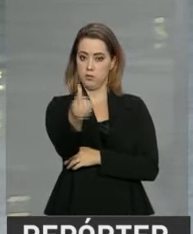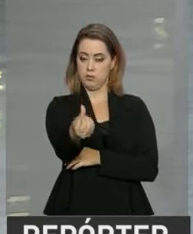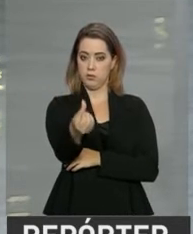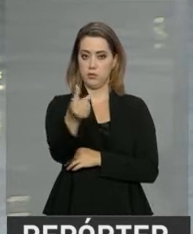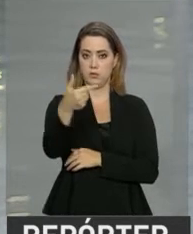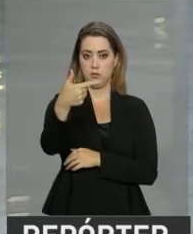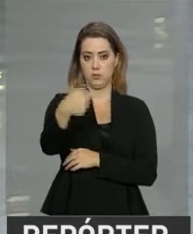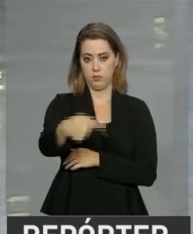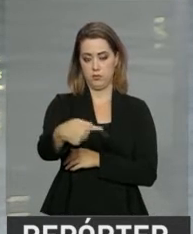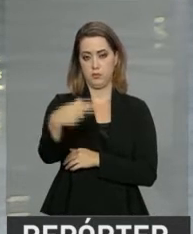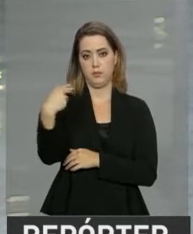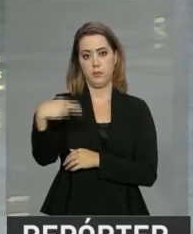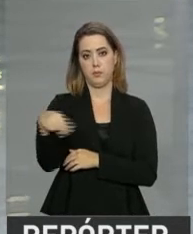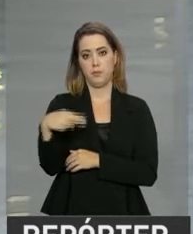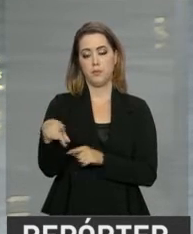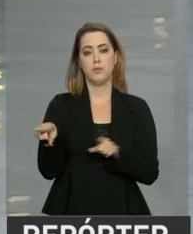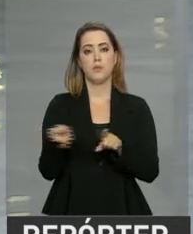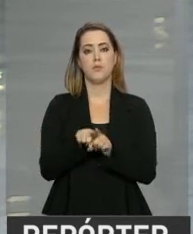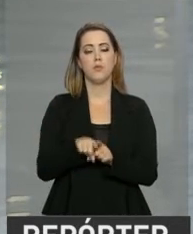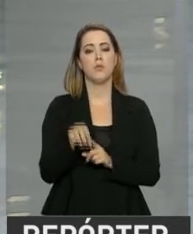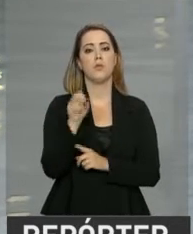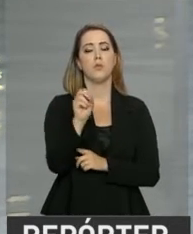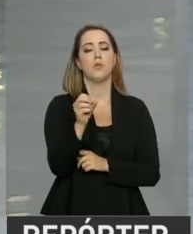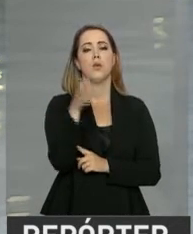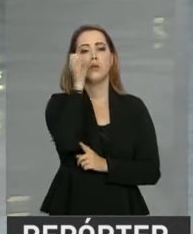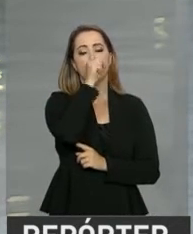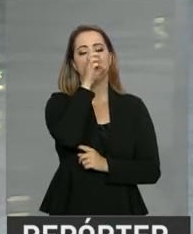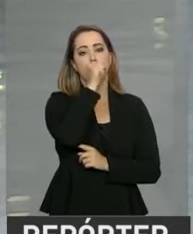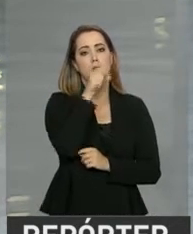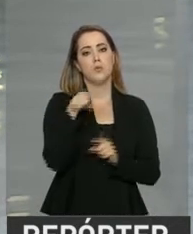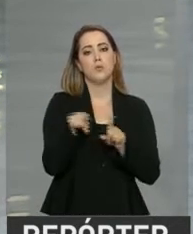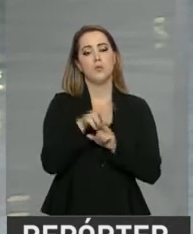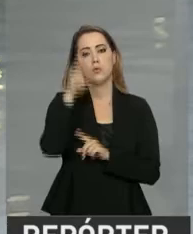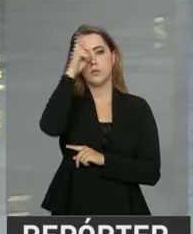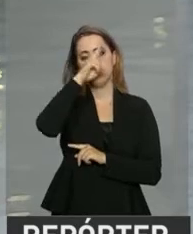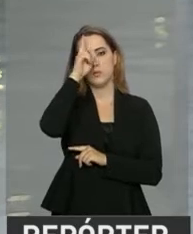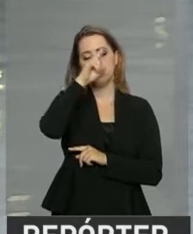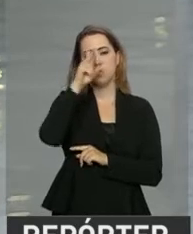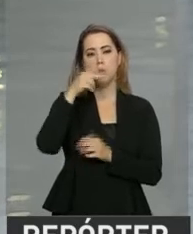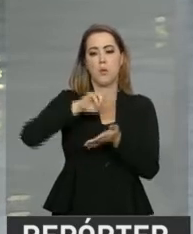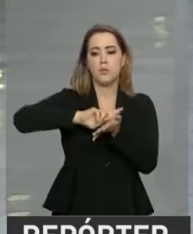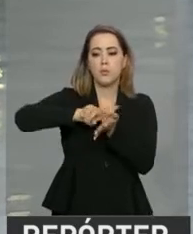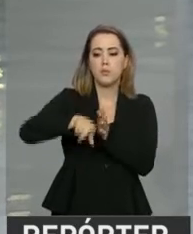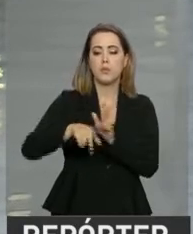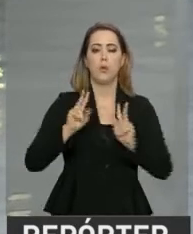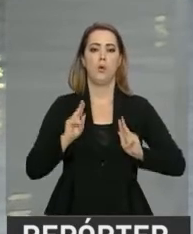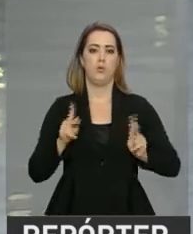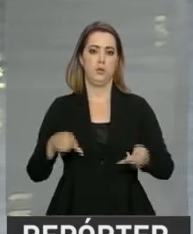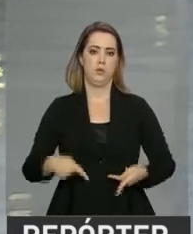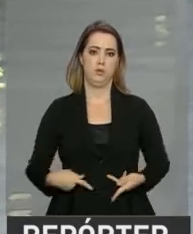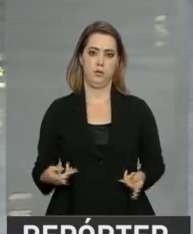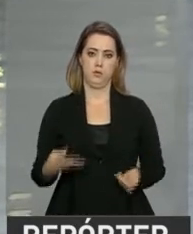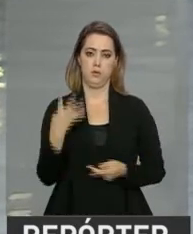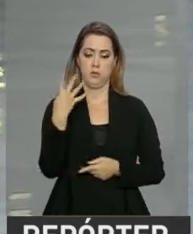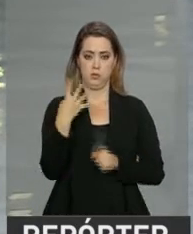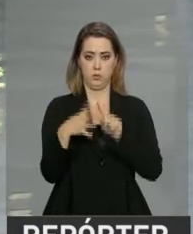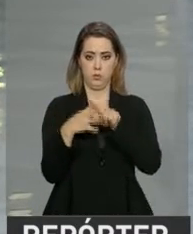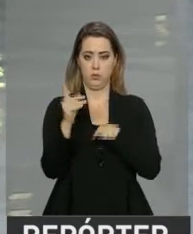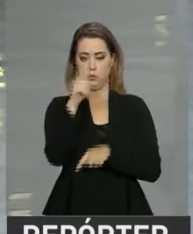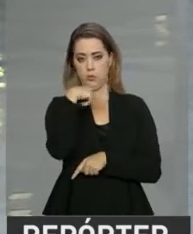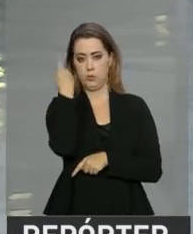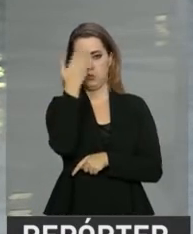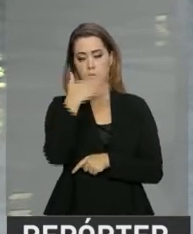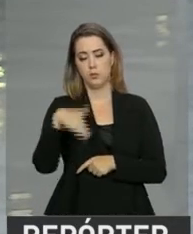No sábado, o primeiro dia, são questões relativas a História, Geografia, Física, Química e Biologia, com 4 horas e meia